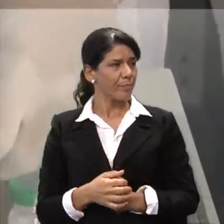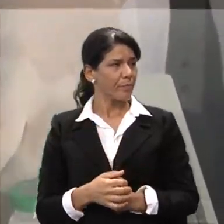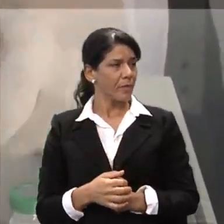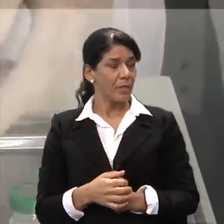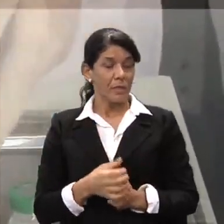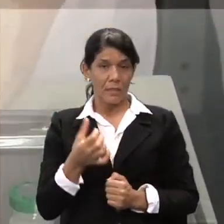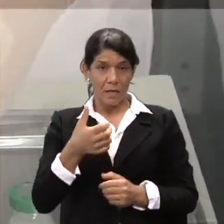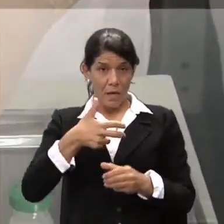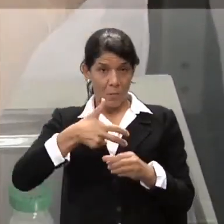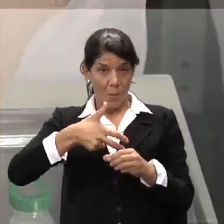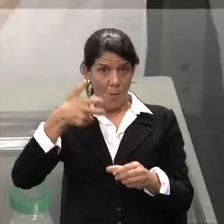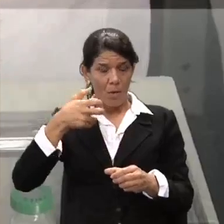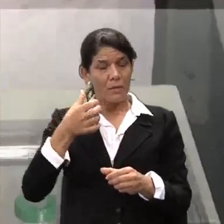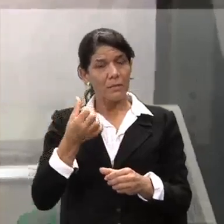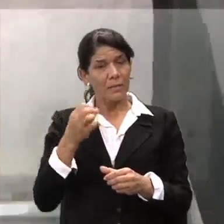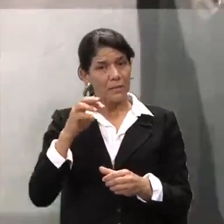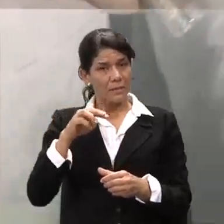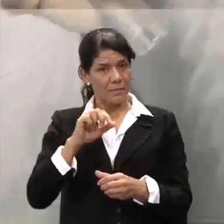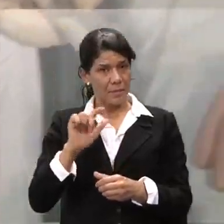6 ml.